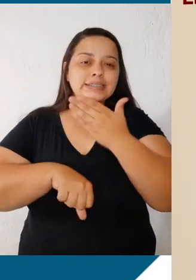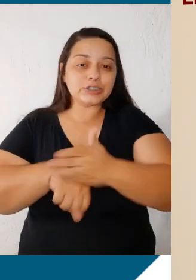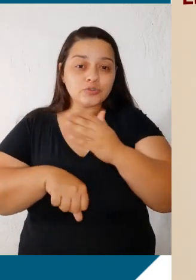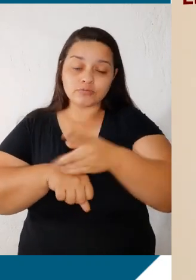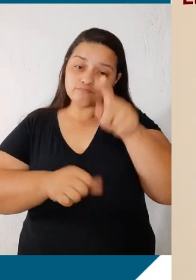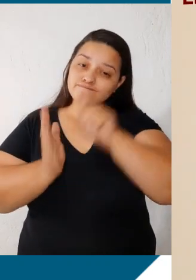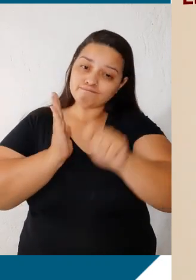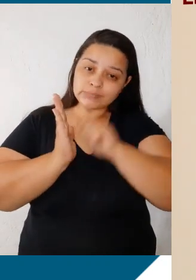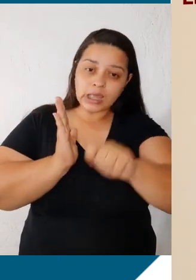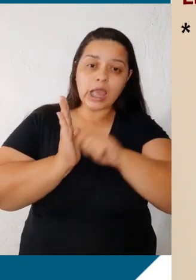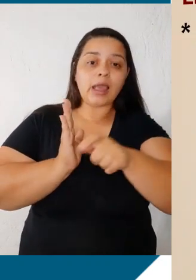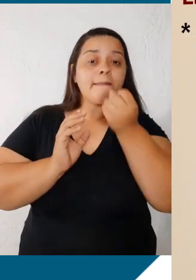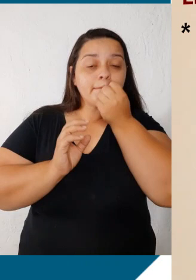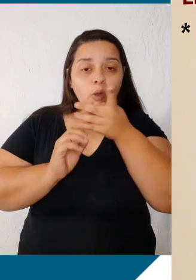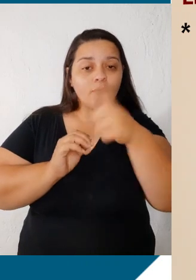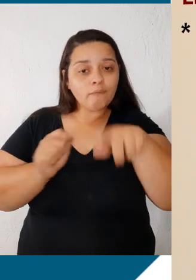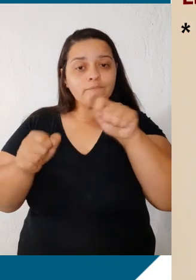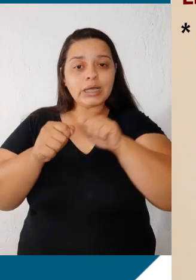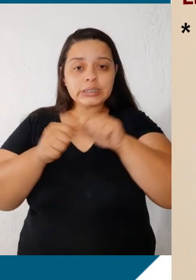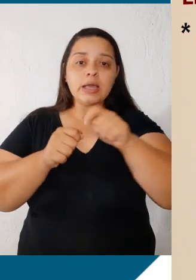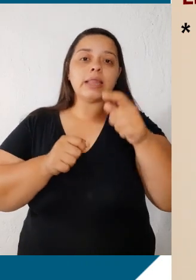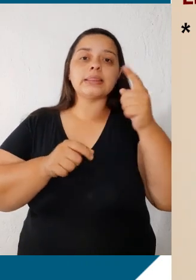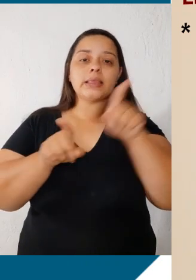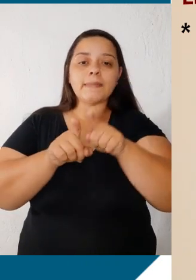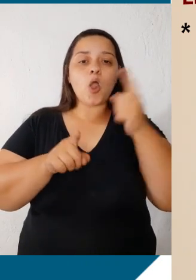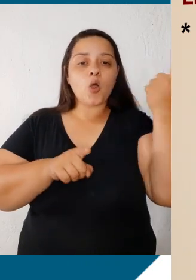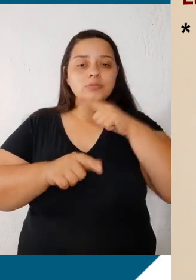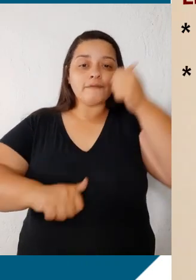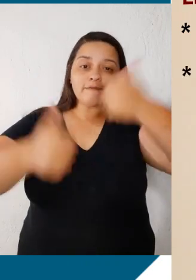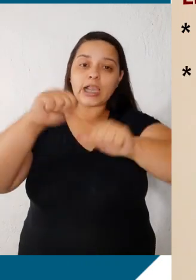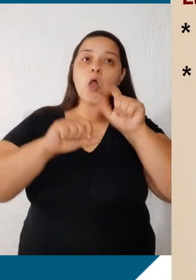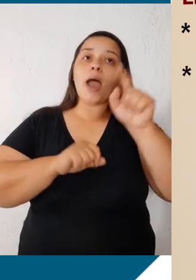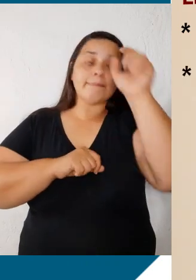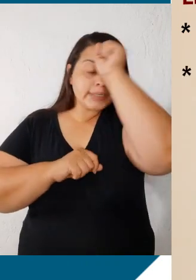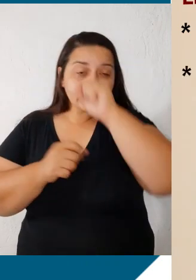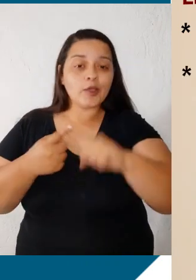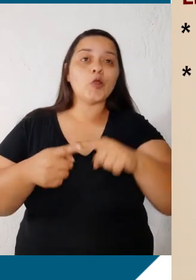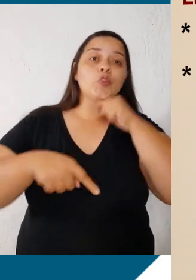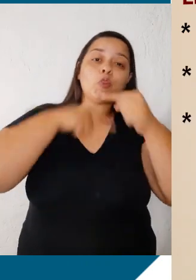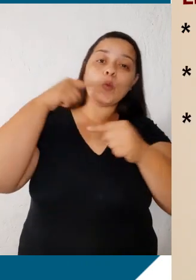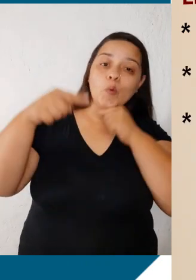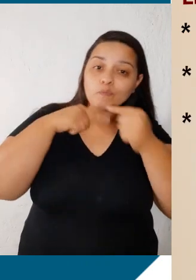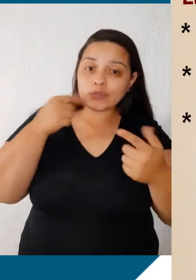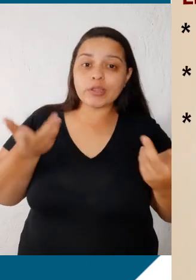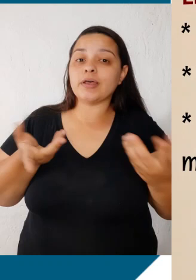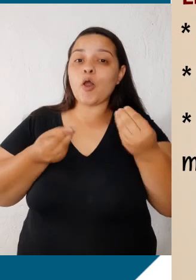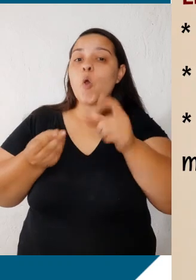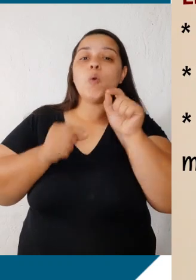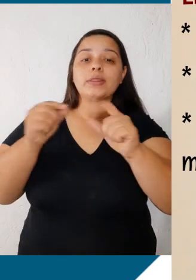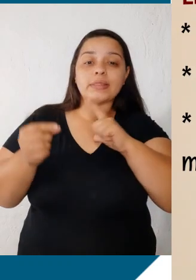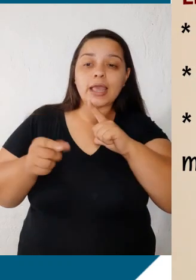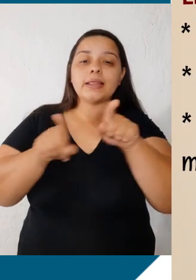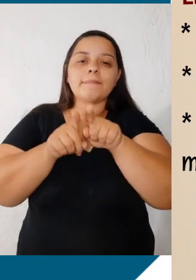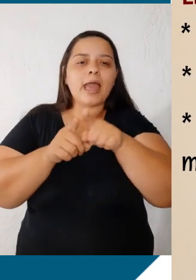esses exercícios para que você possa avaliar o que aprendeu, identificar suas dúvidas e ir se familiarizando com os